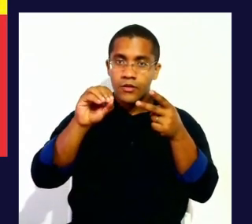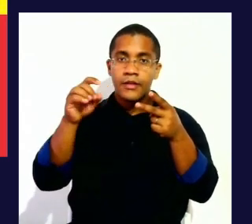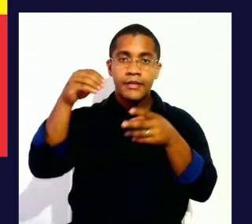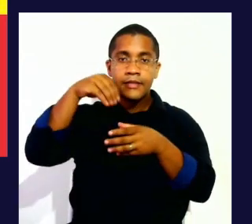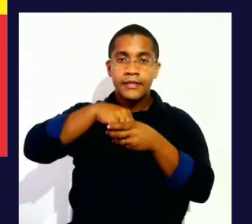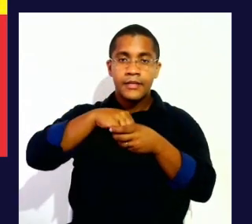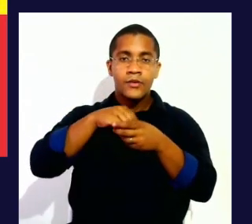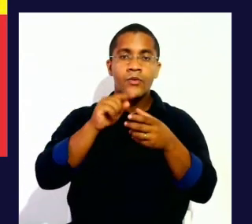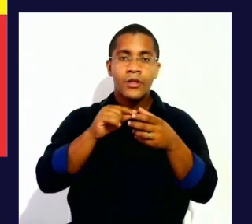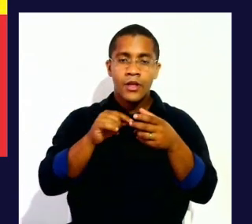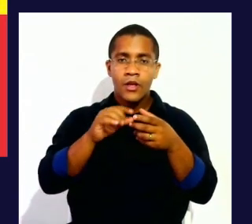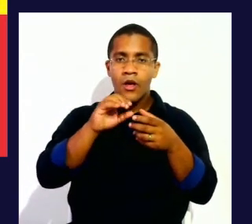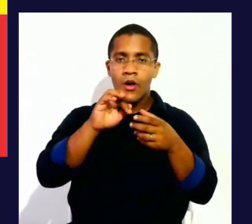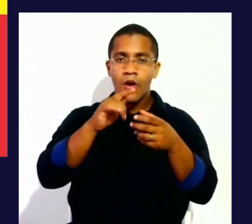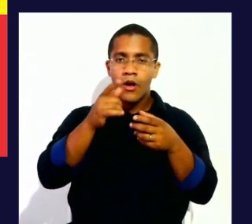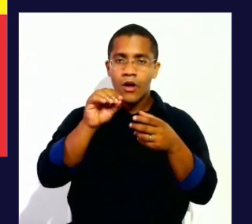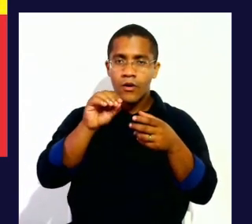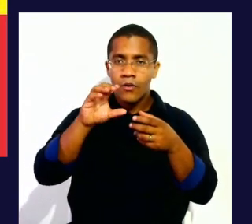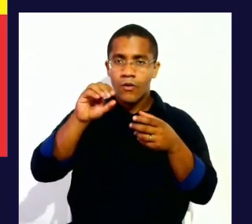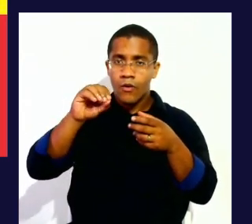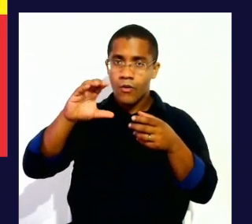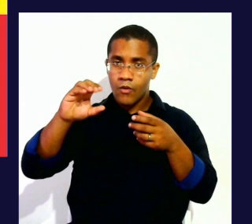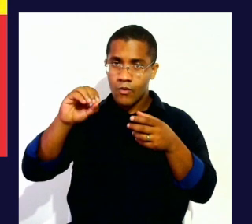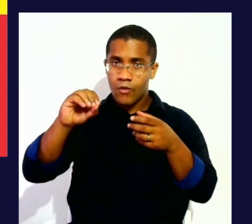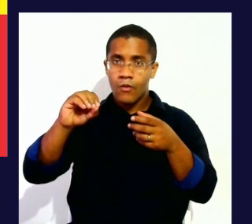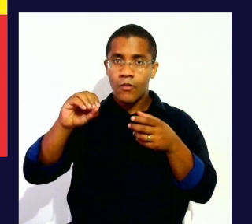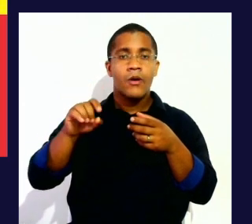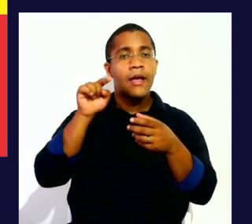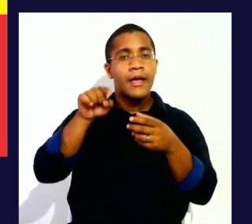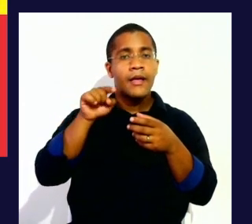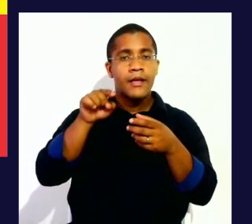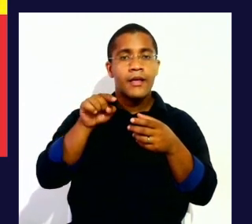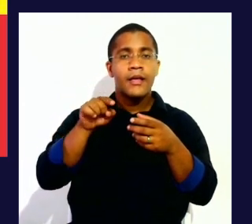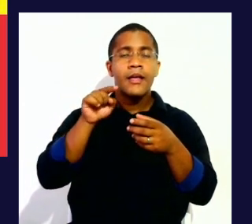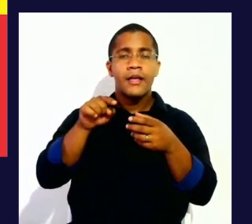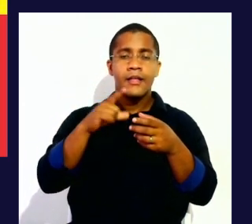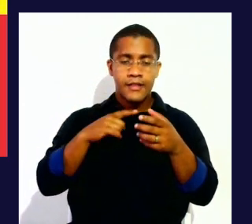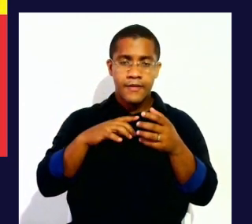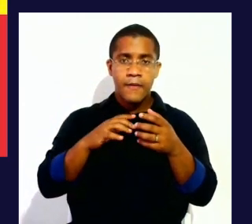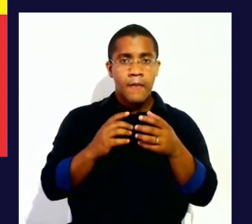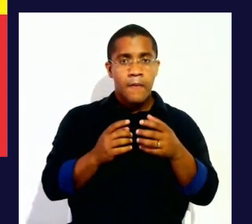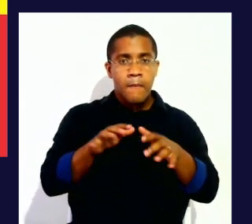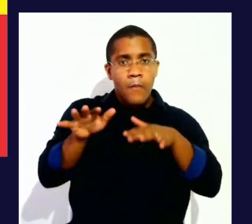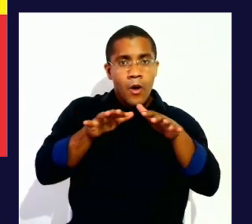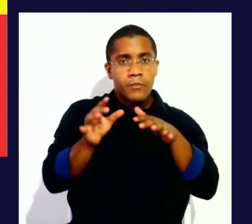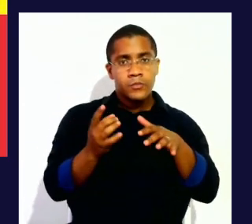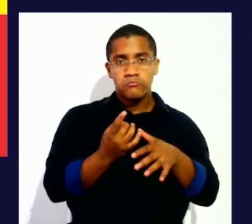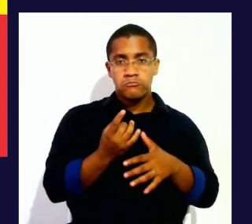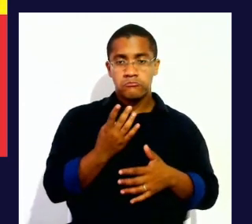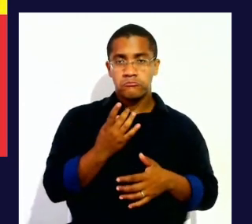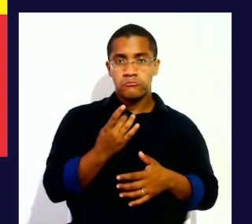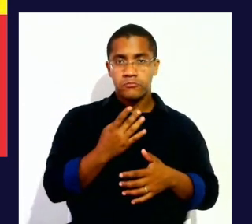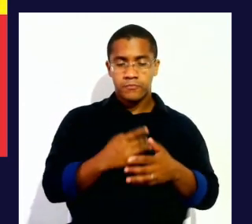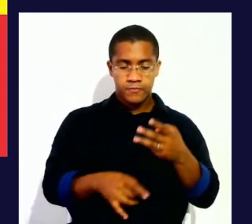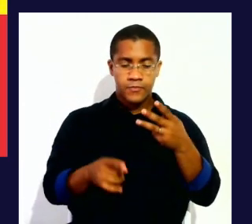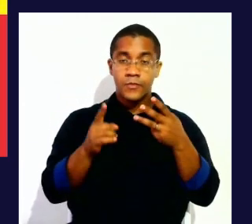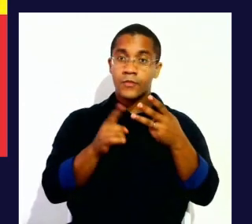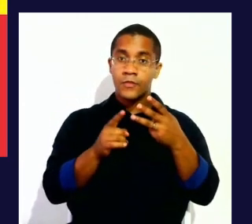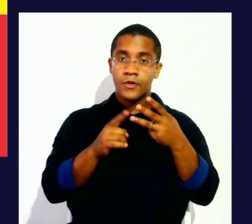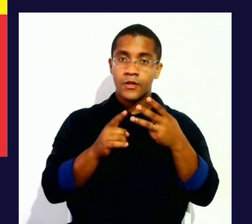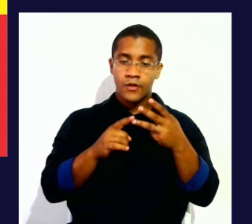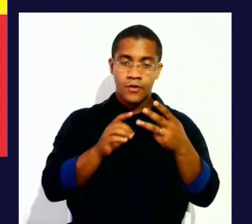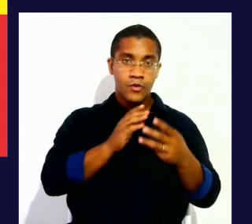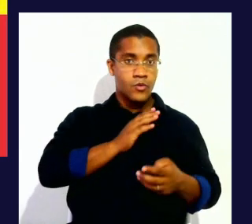encontrado na parede dos órgãos ocos, que vai apresentar, na realidade, contração involuntária. Também temos